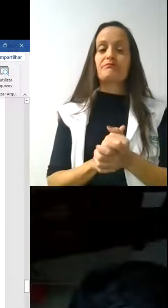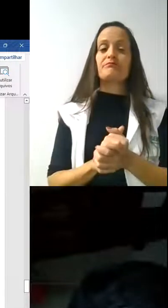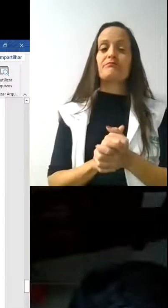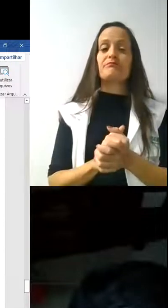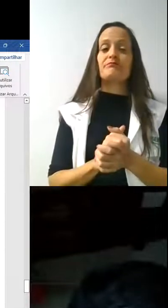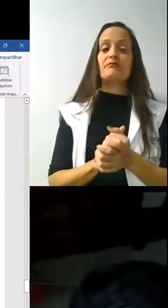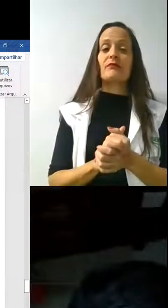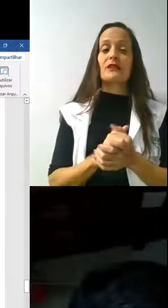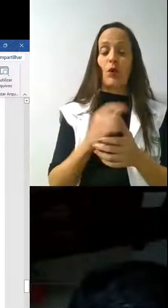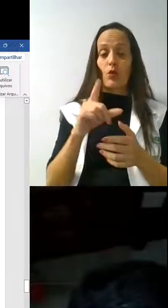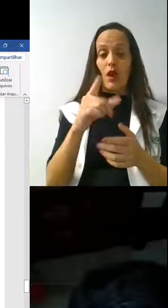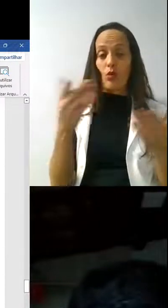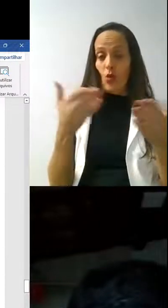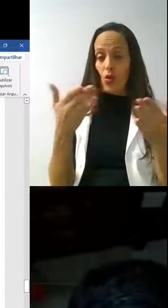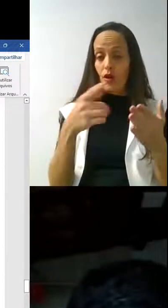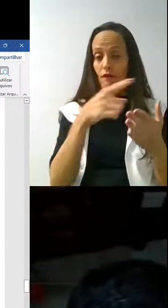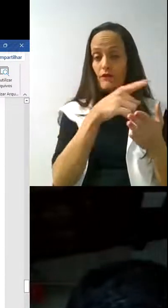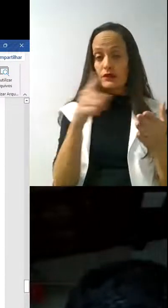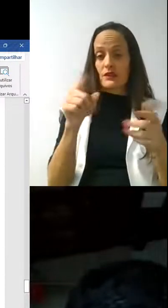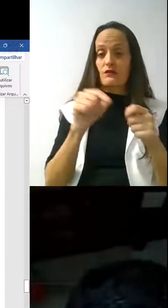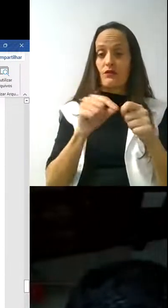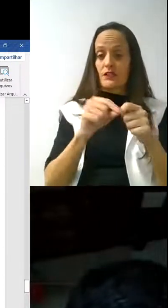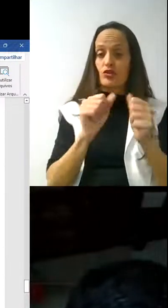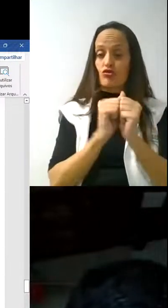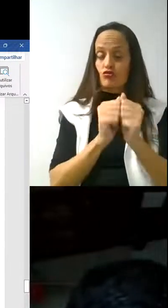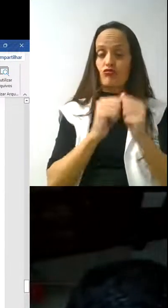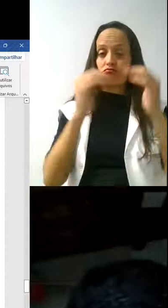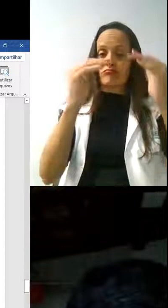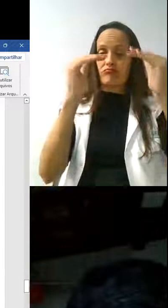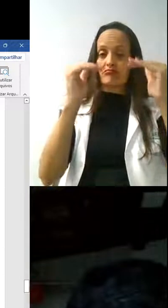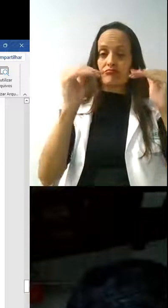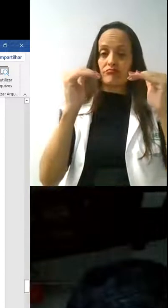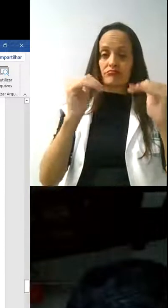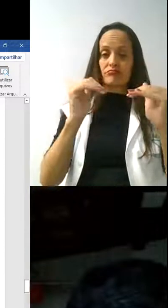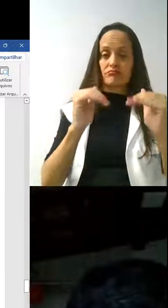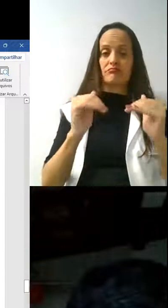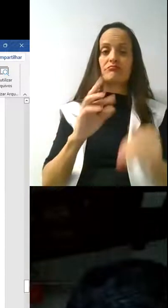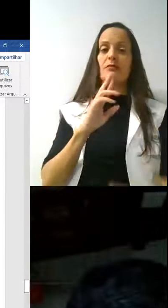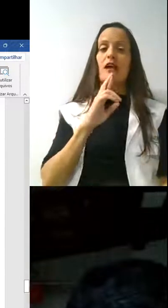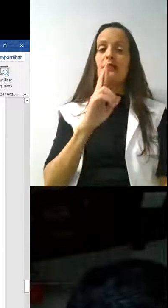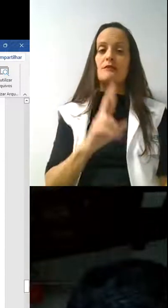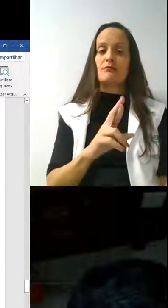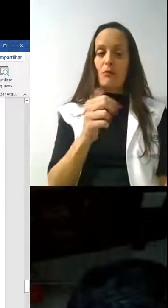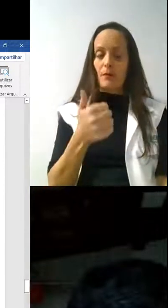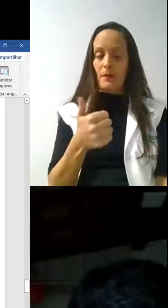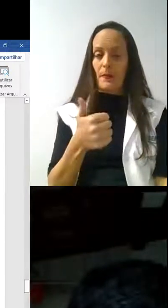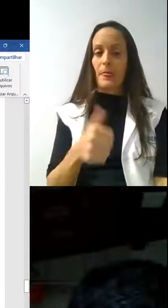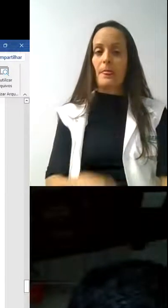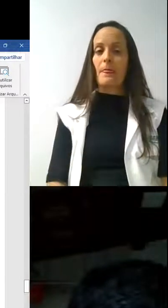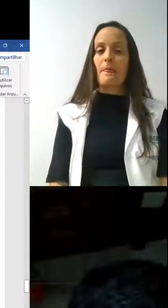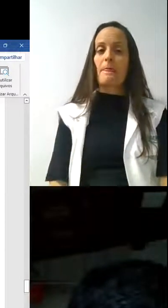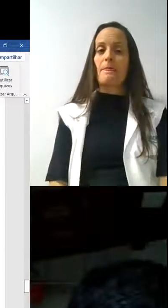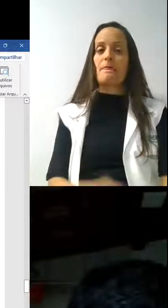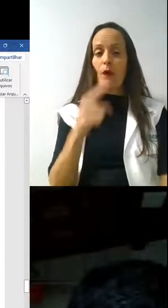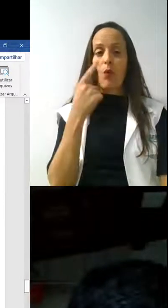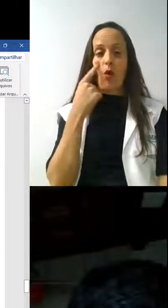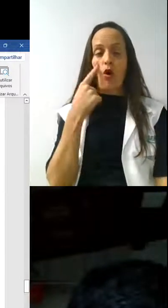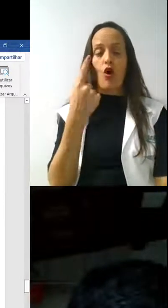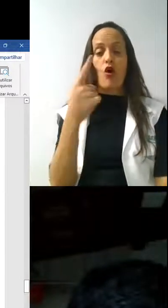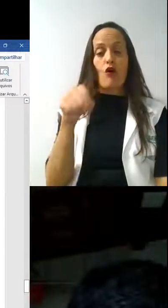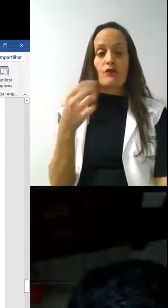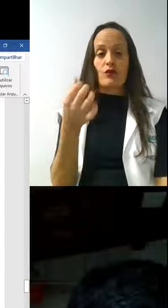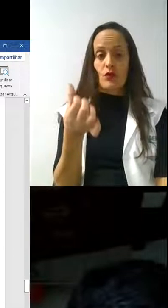cima, eu vou fazer aqui depois que eu fiz a conversão, né? A conversão na escala aqui, ó. Então, 1,6